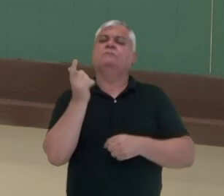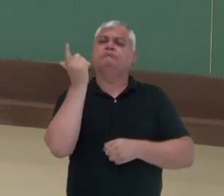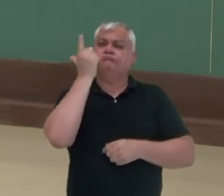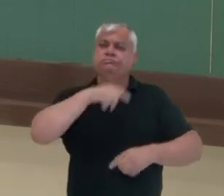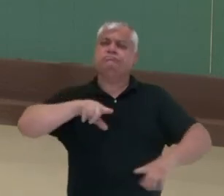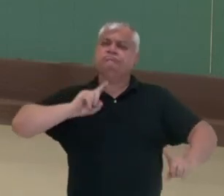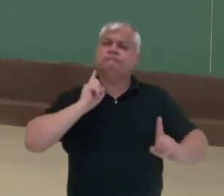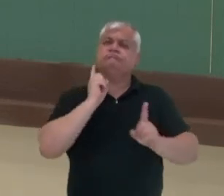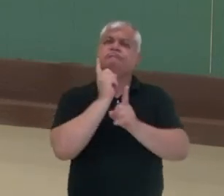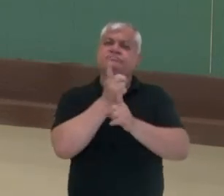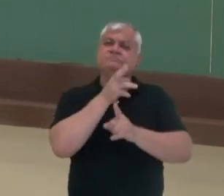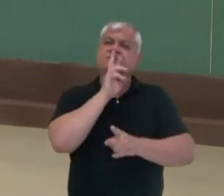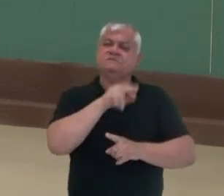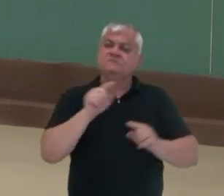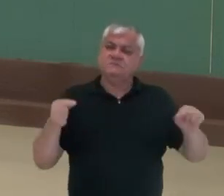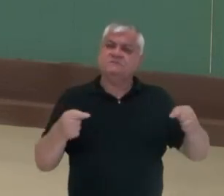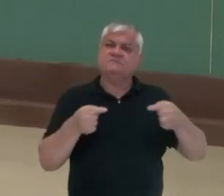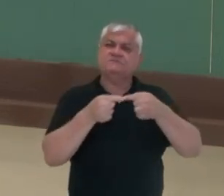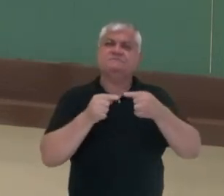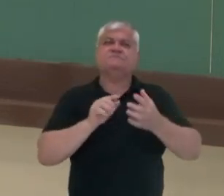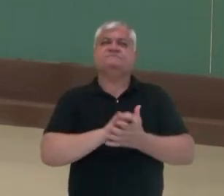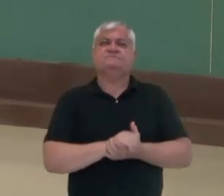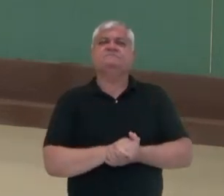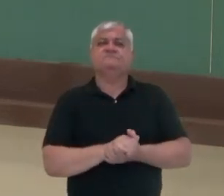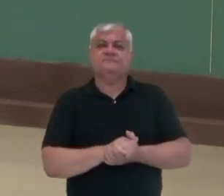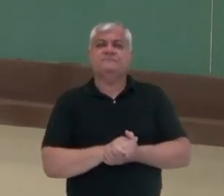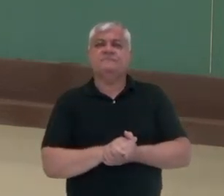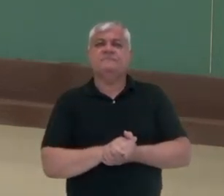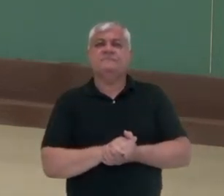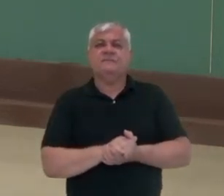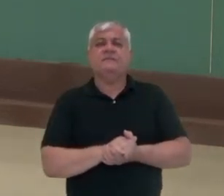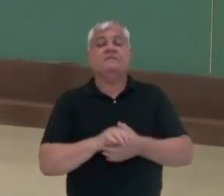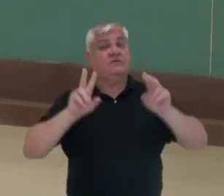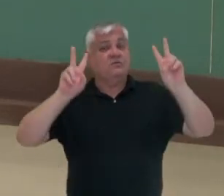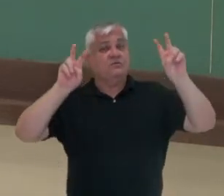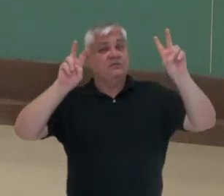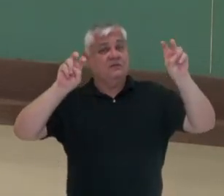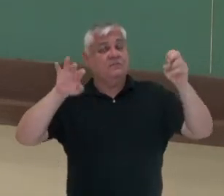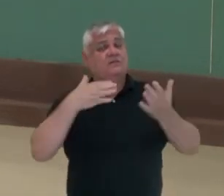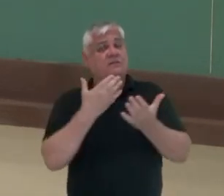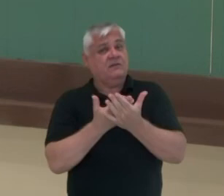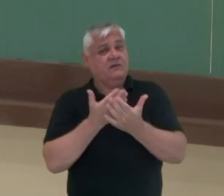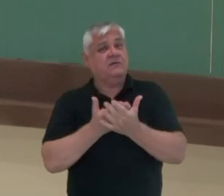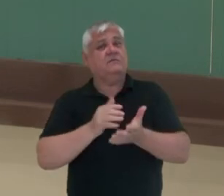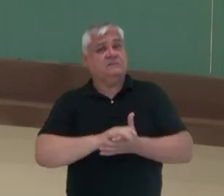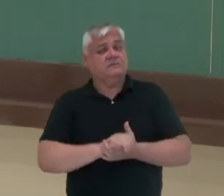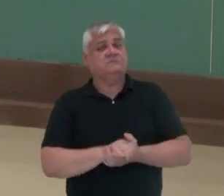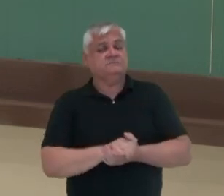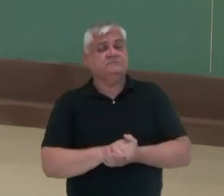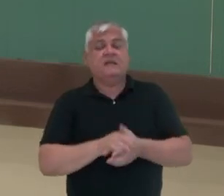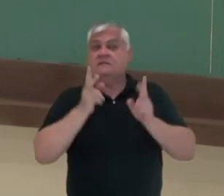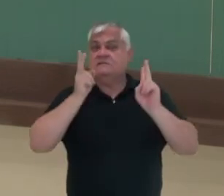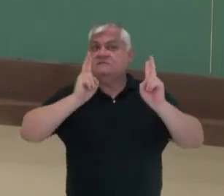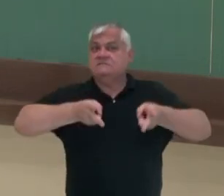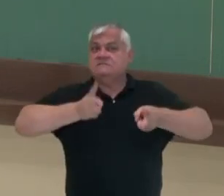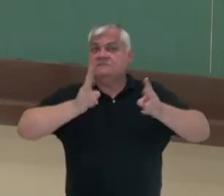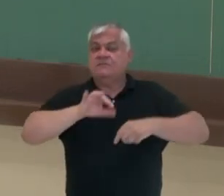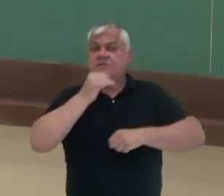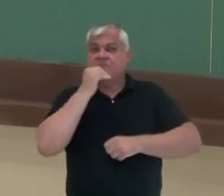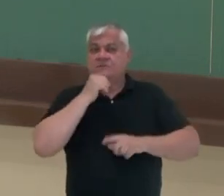achar essa constante de proporcionalidade, que foi o assunto da nossa aula de hoje. Sempre que eu tiver